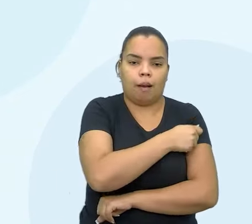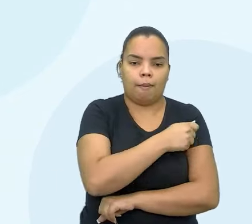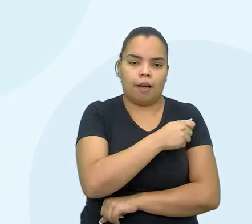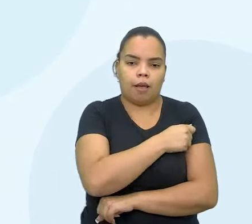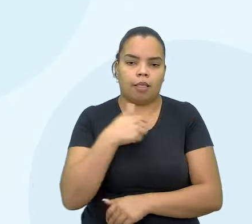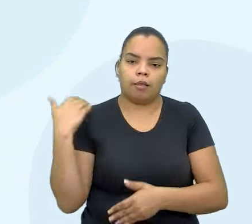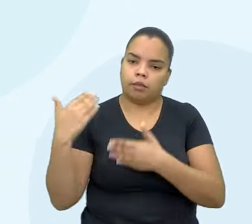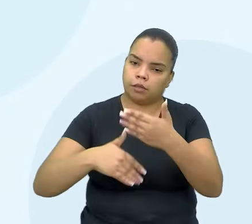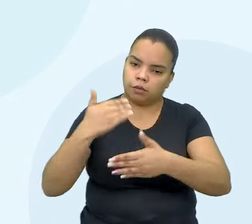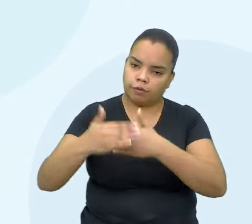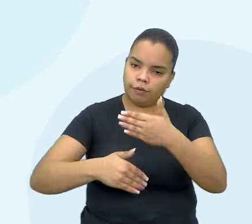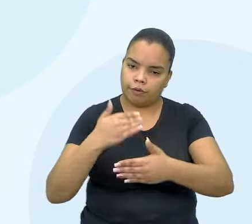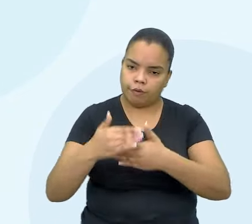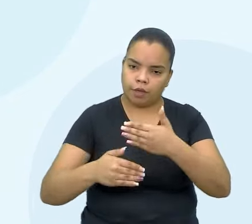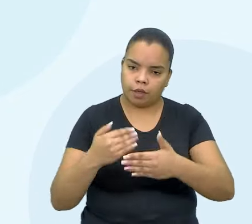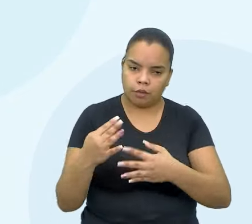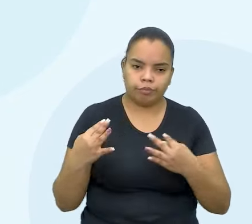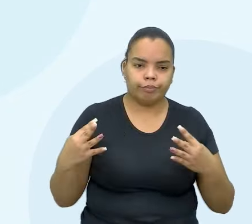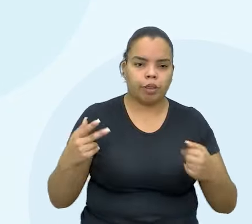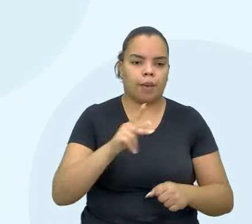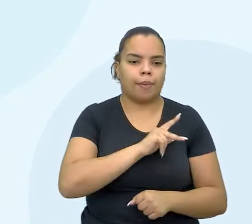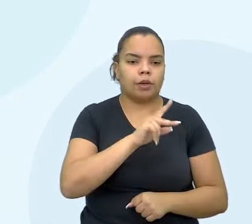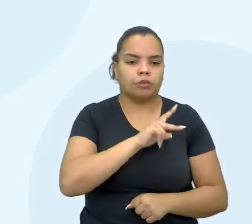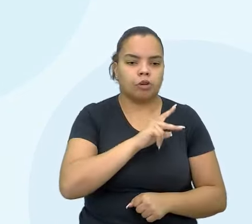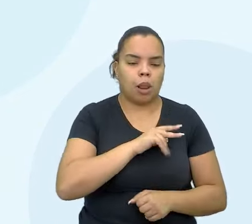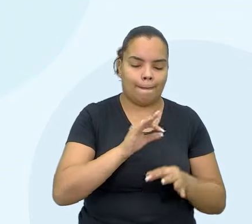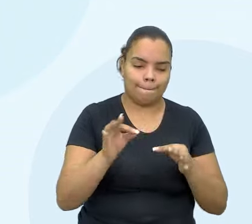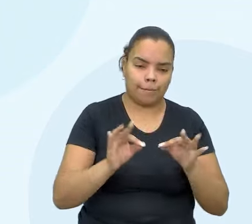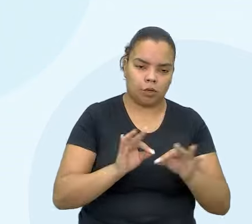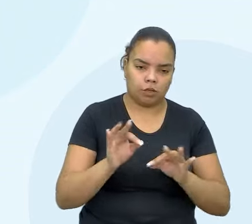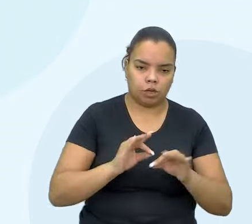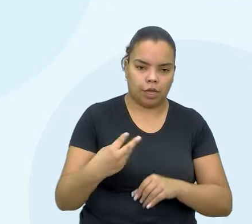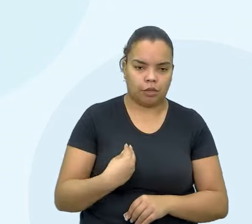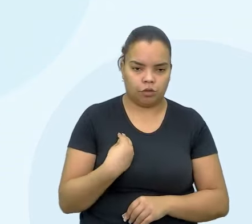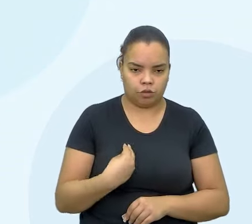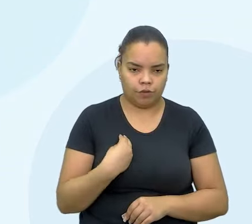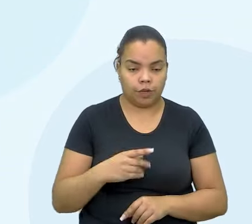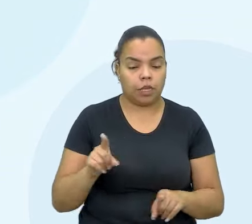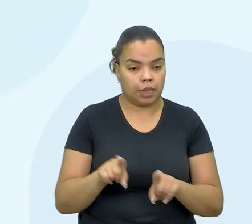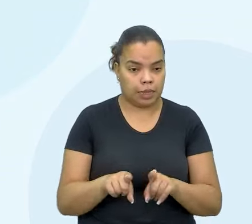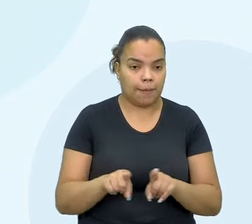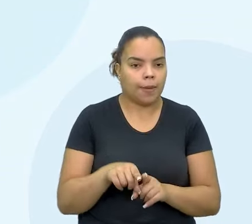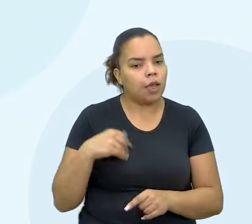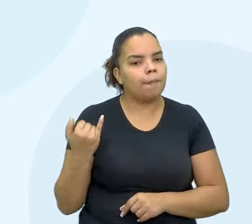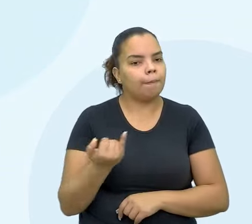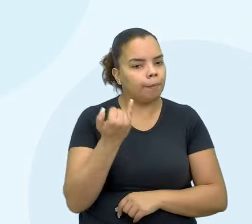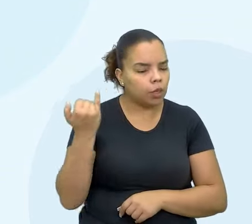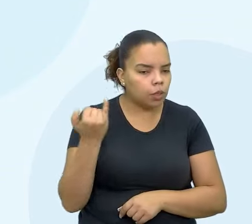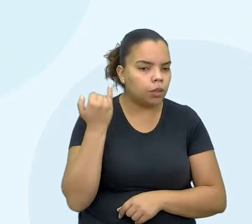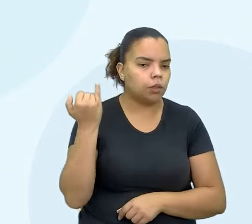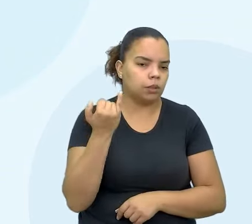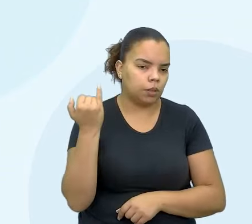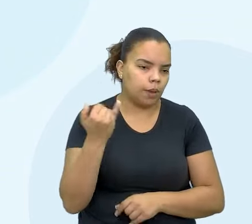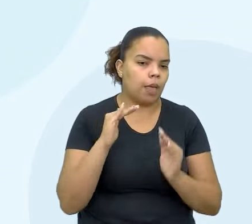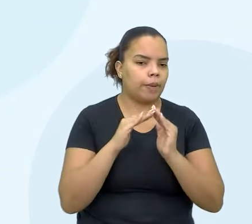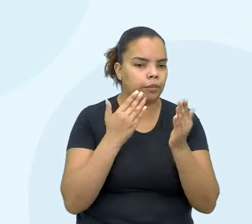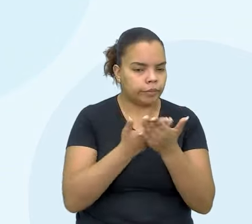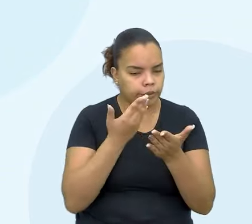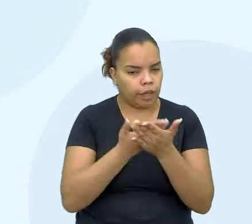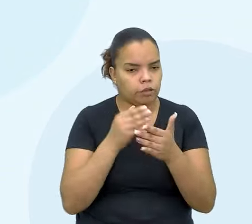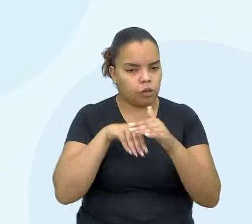autonomia necessária para que realizem seus projetos de vida. Projeto de vida também é o coração aí, né, de todas as nossas escolas, né,